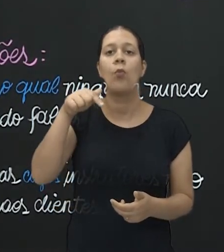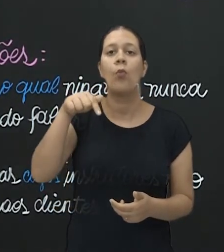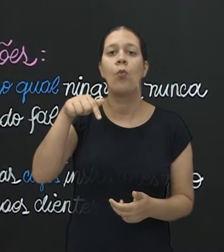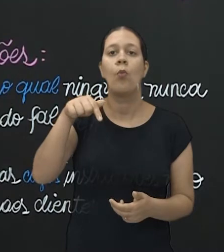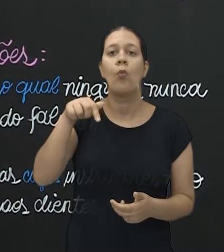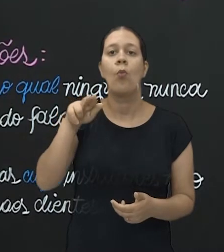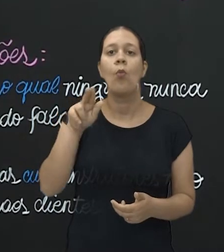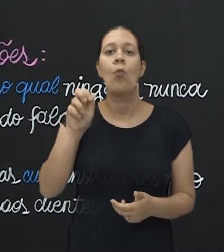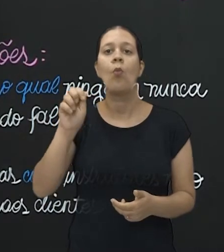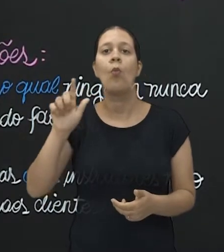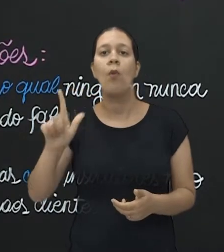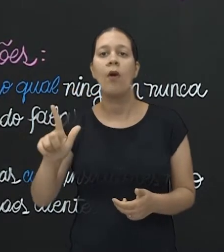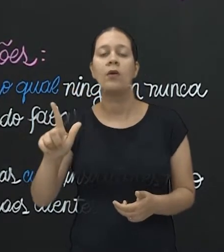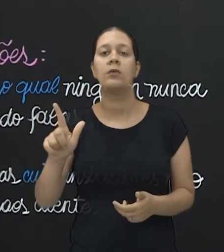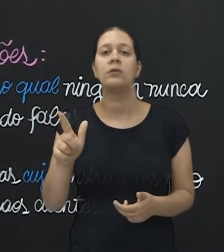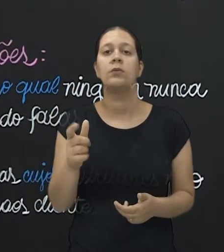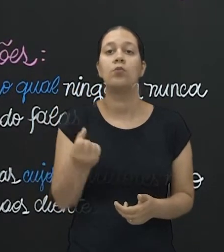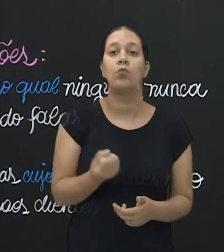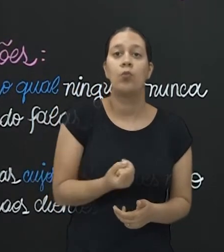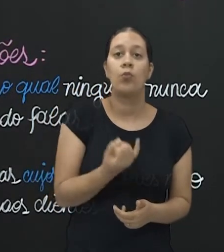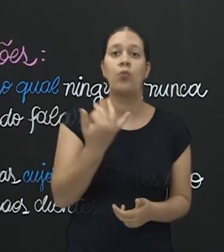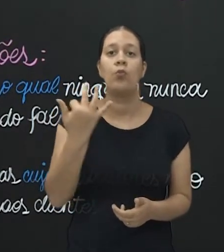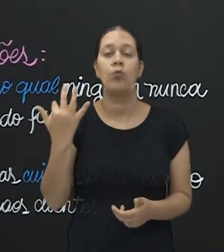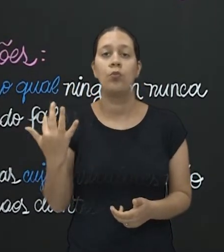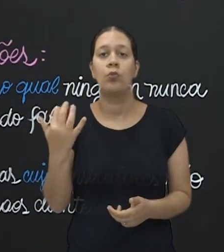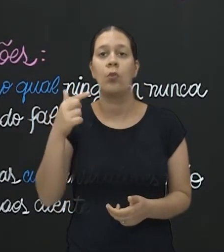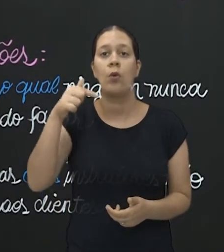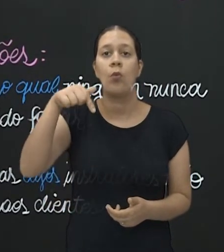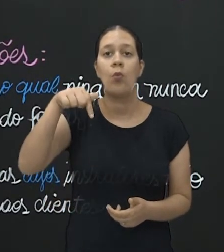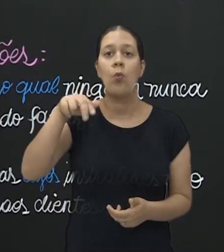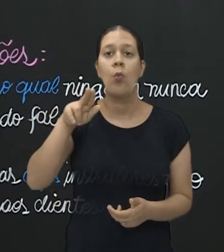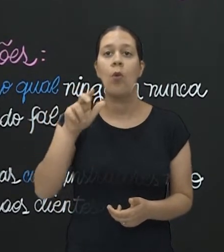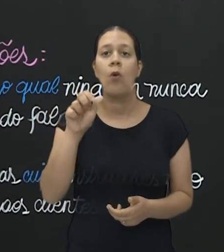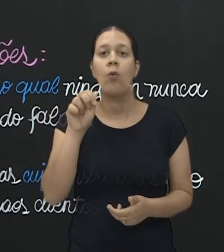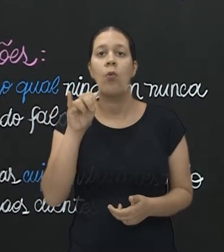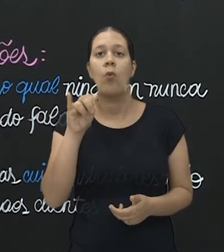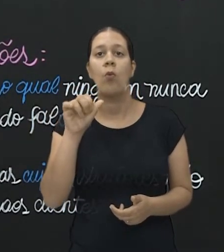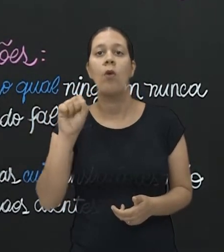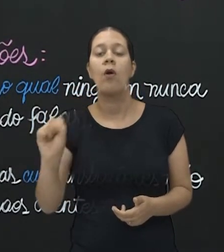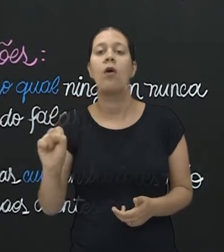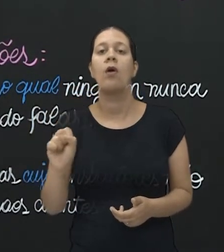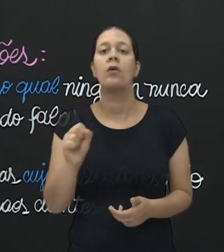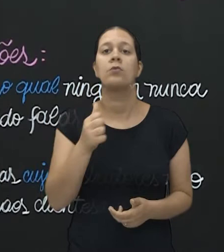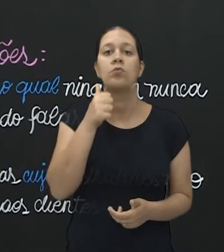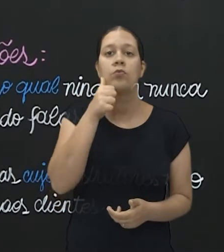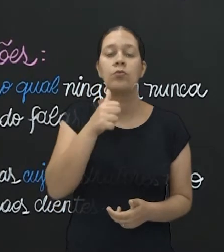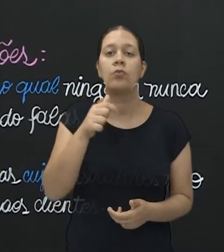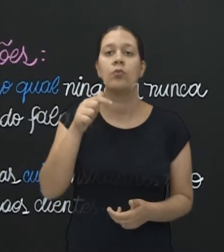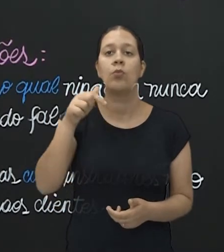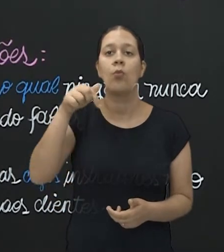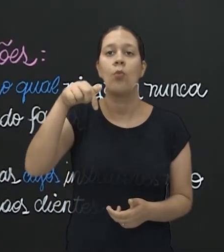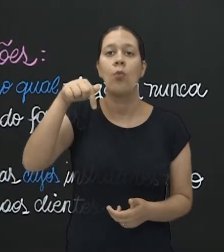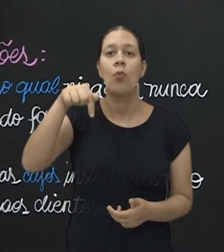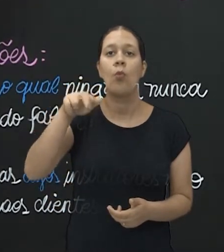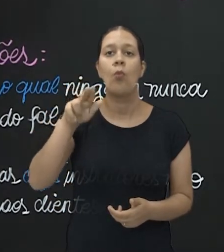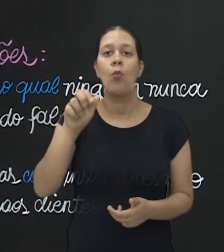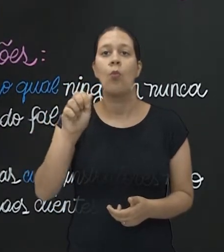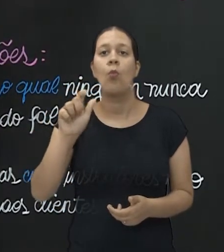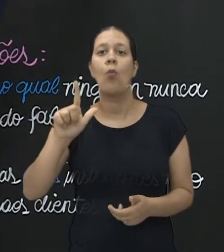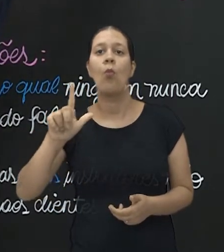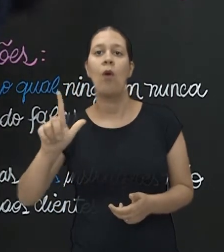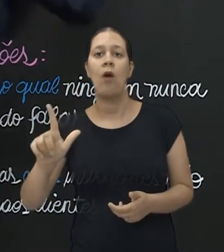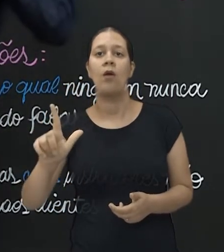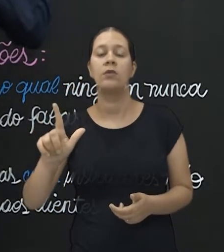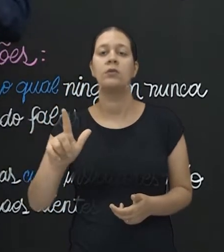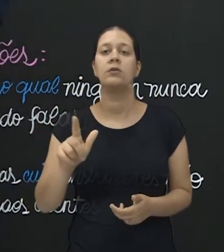masculino plural, os quais no feminino singular, a qual no feminino plural,